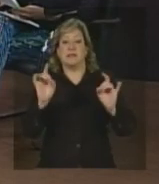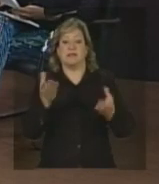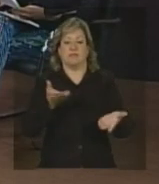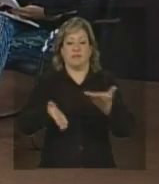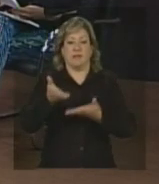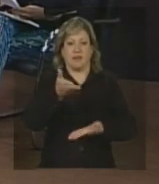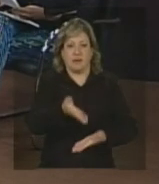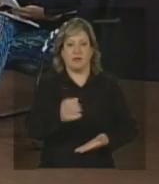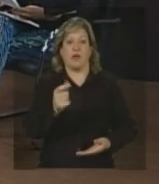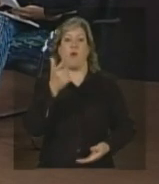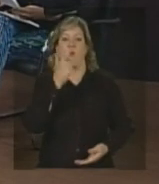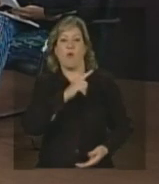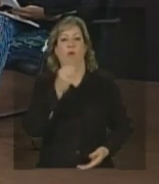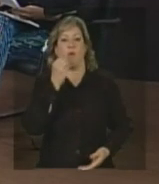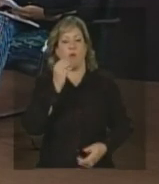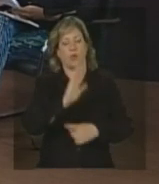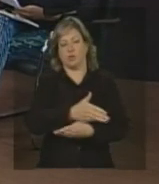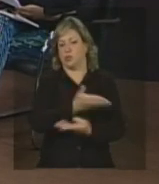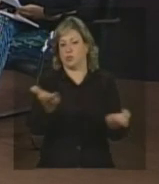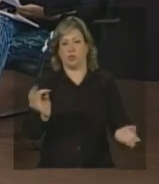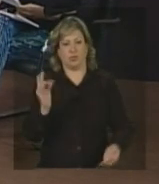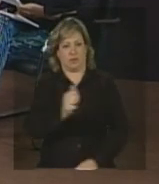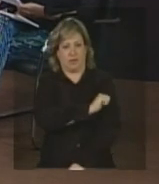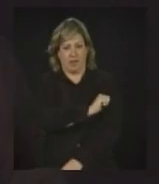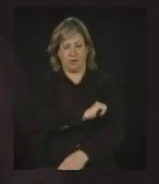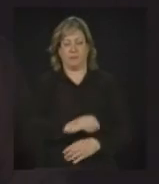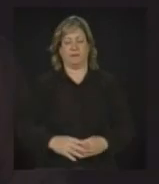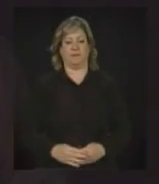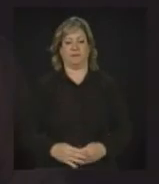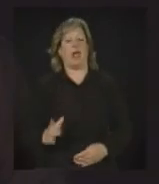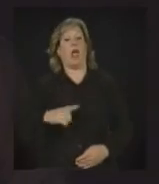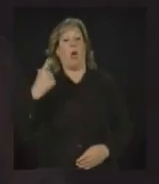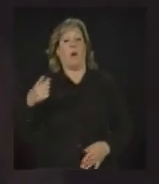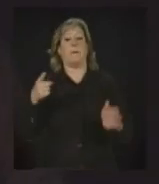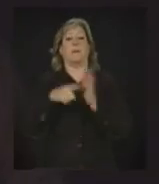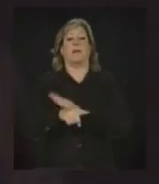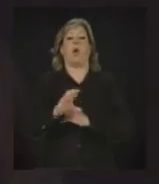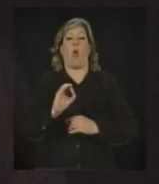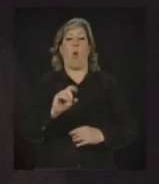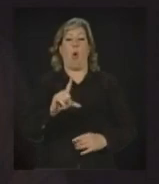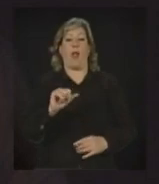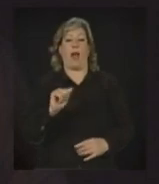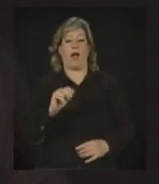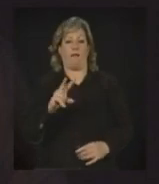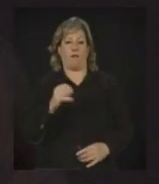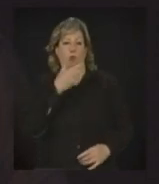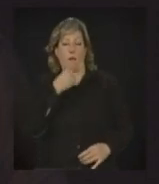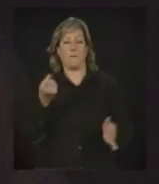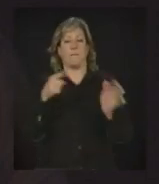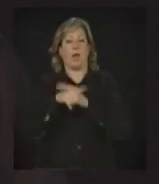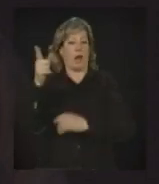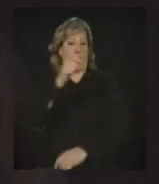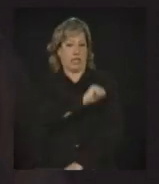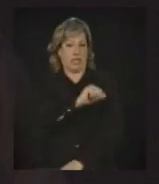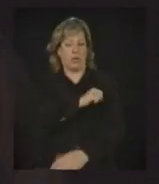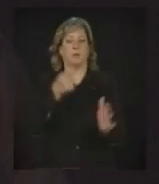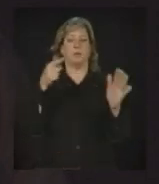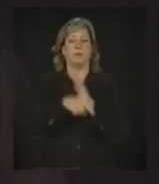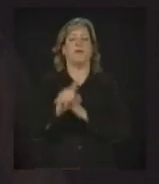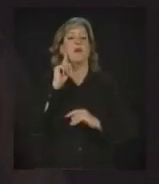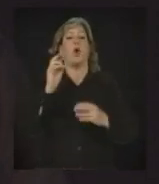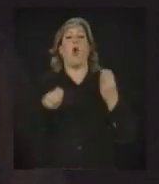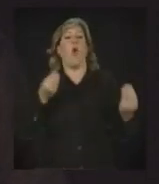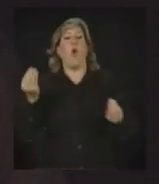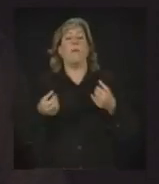tenha a equiparação de oportunidade aos demais alunos. Bom, uma pergunta de Olavo Lobo, do Rio de Janeiro, talvez o Mário possa responder. Como fica a situação